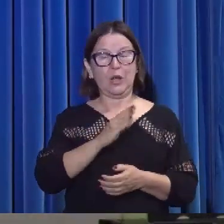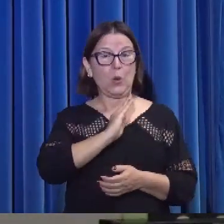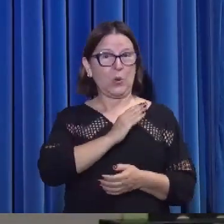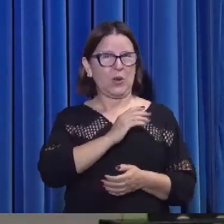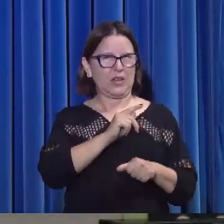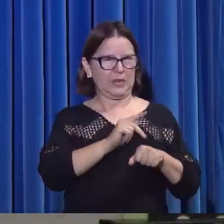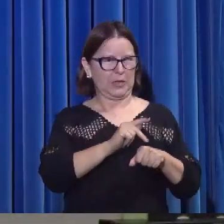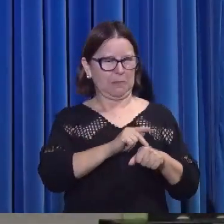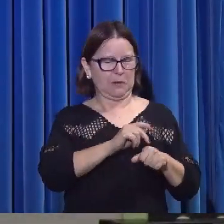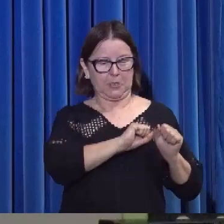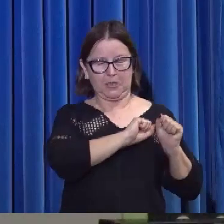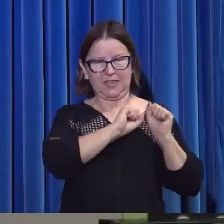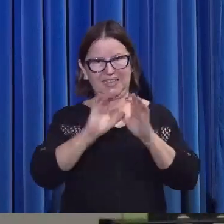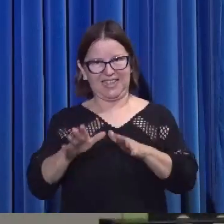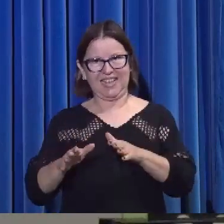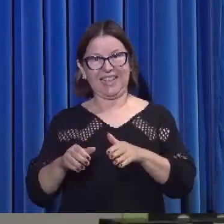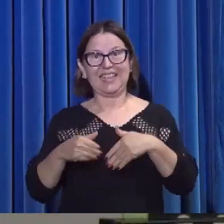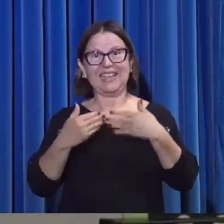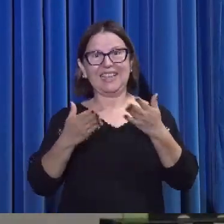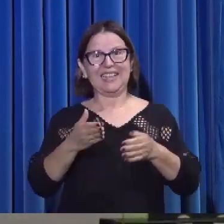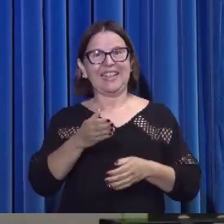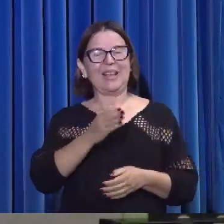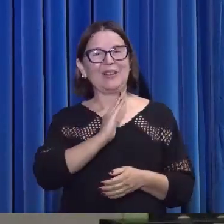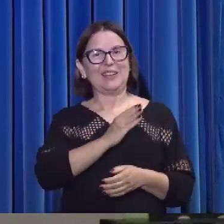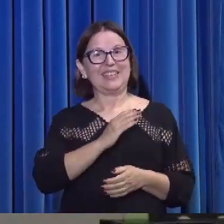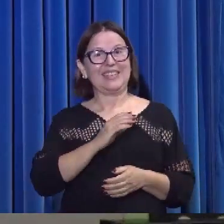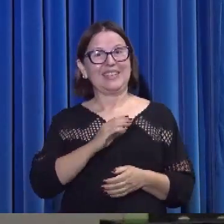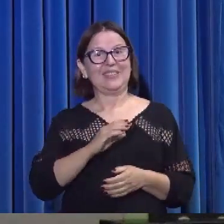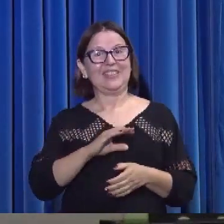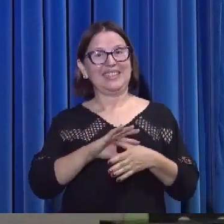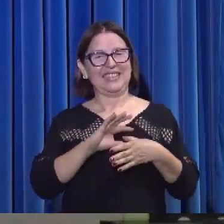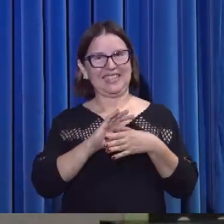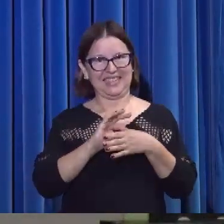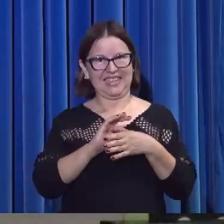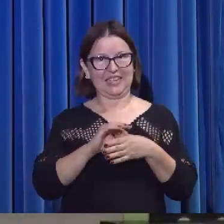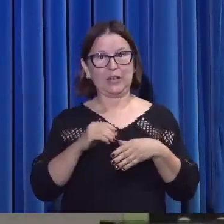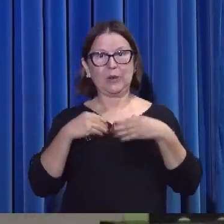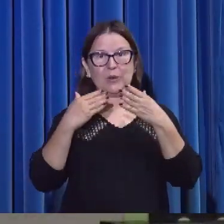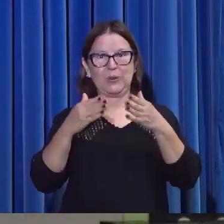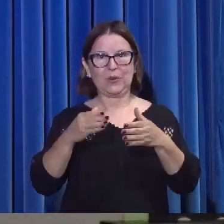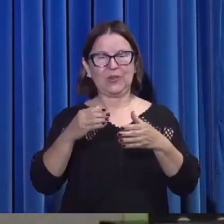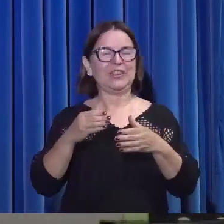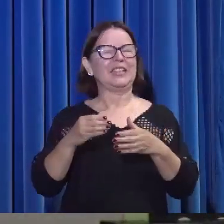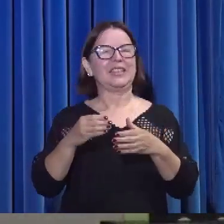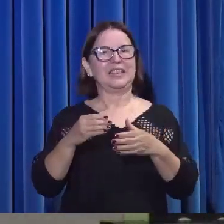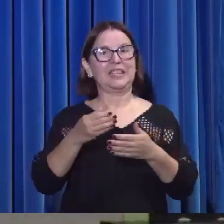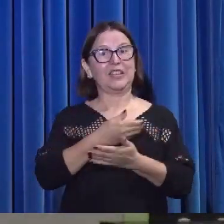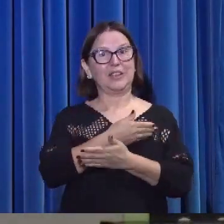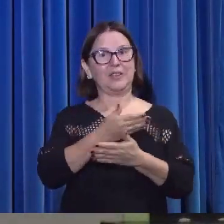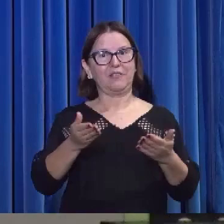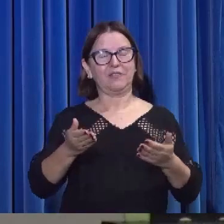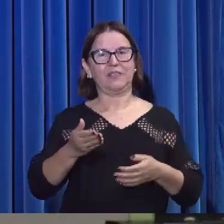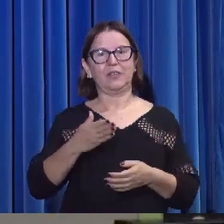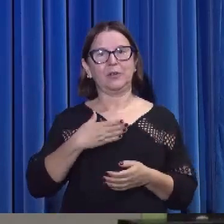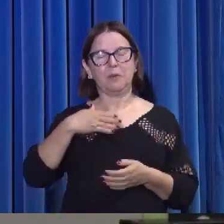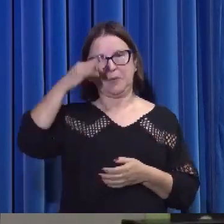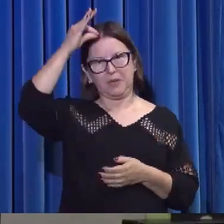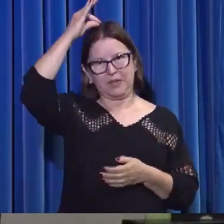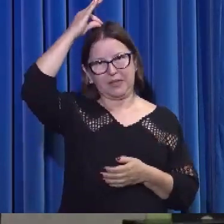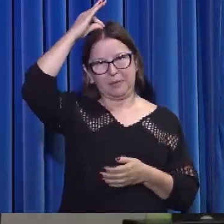porei dentre vós o meu espírito e farei com que andeis os meus estatutos, guardeis os meus juízos e os